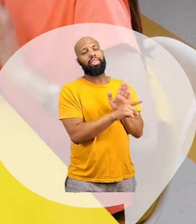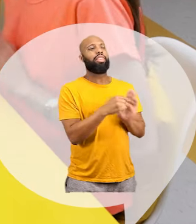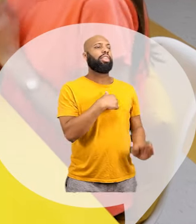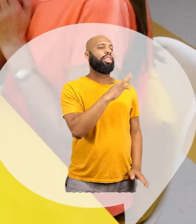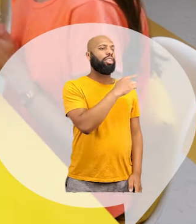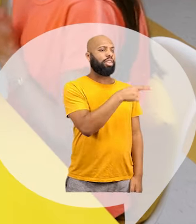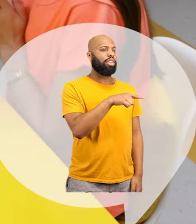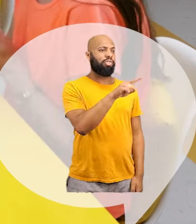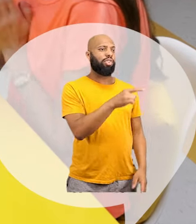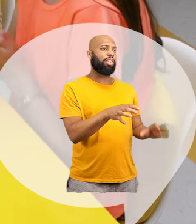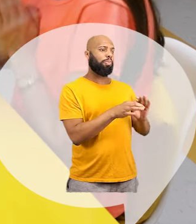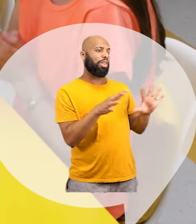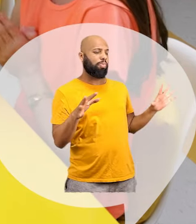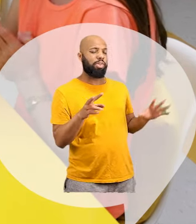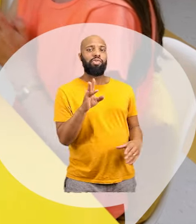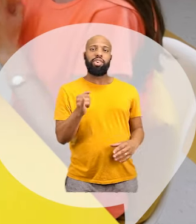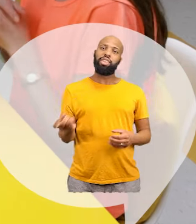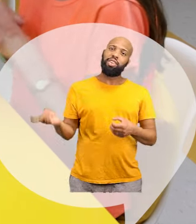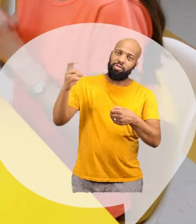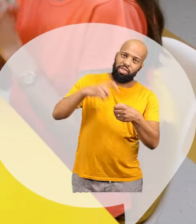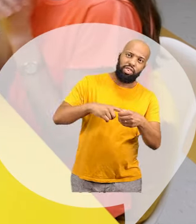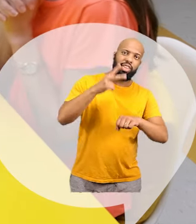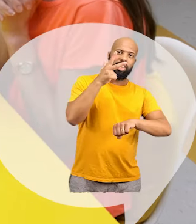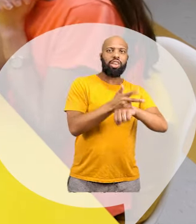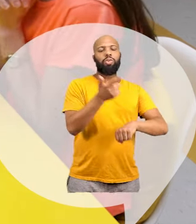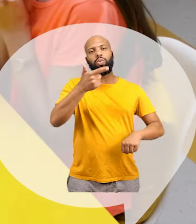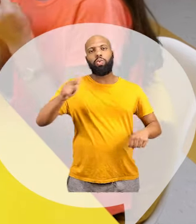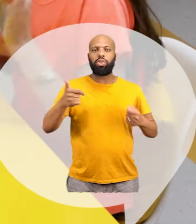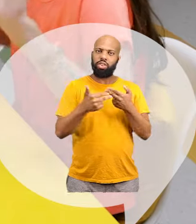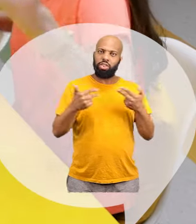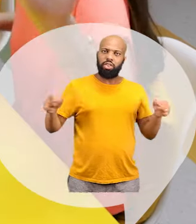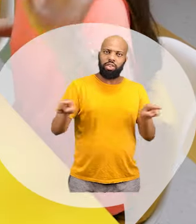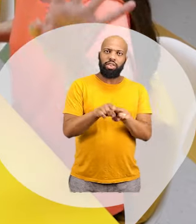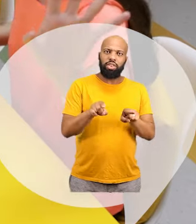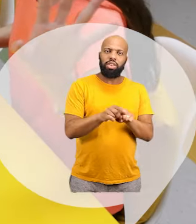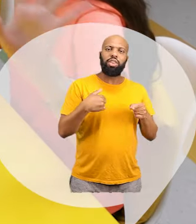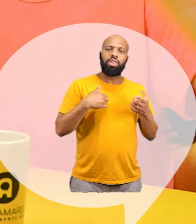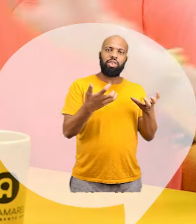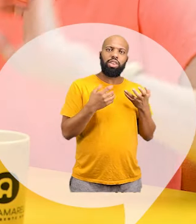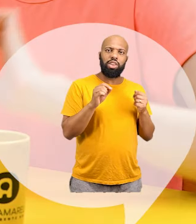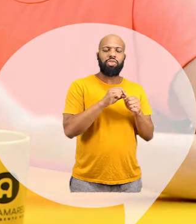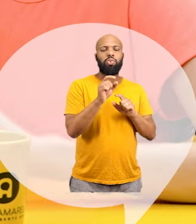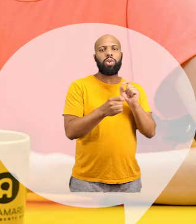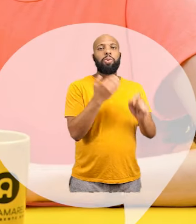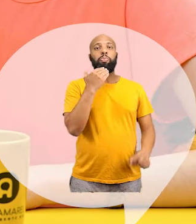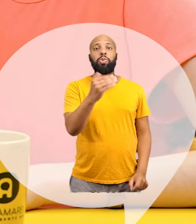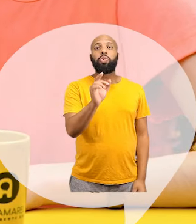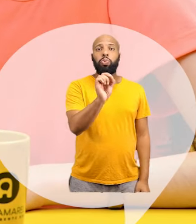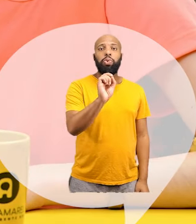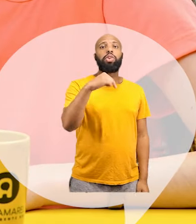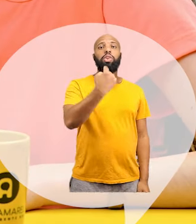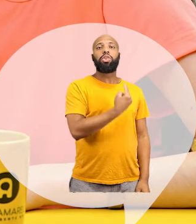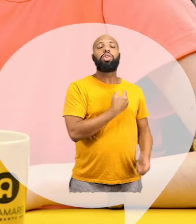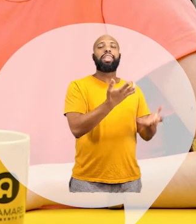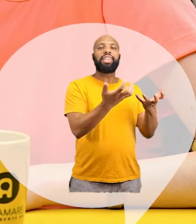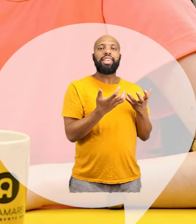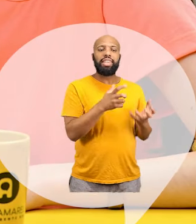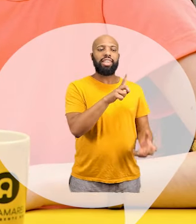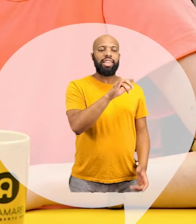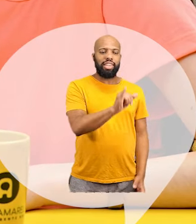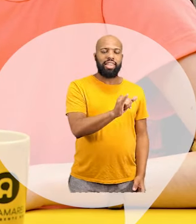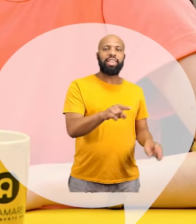Gabriel vai ter que voltar aqui para gravar outra outro que a gente quer fazer uma petição A petição é nós queremos liga